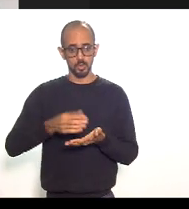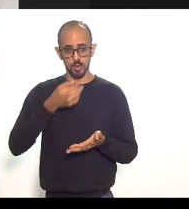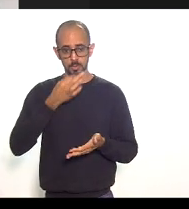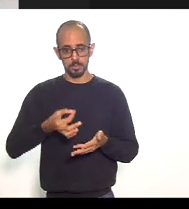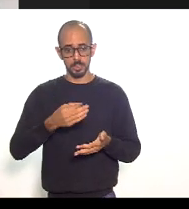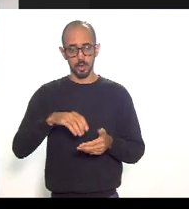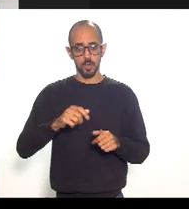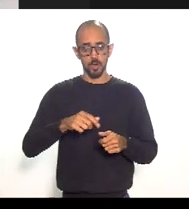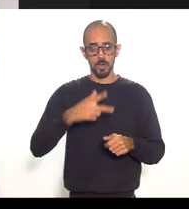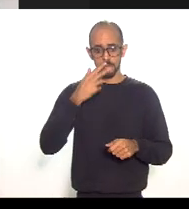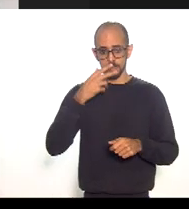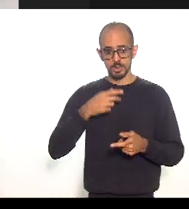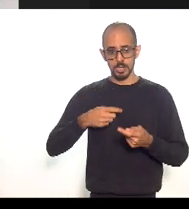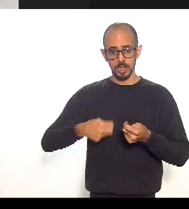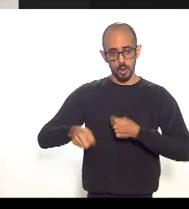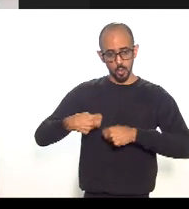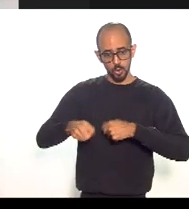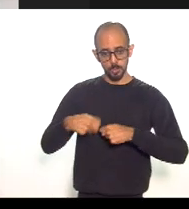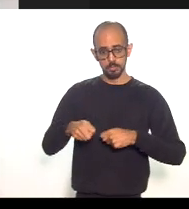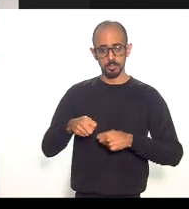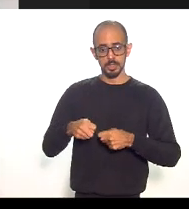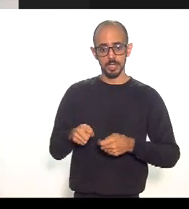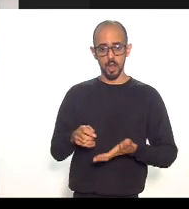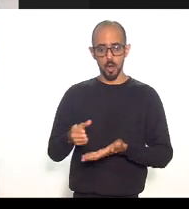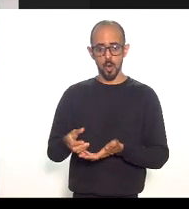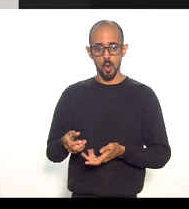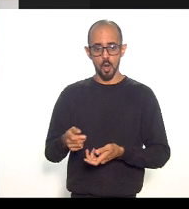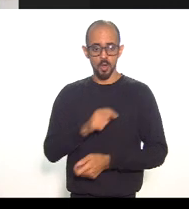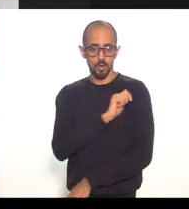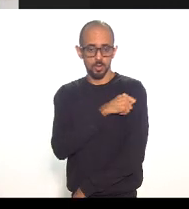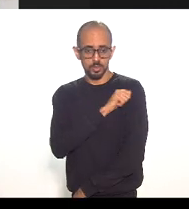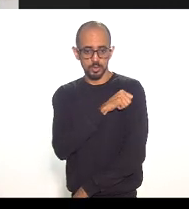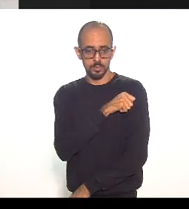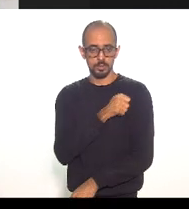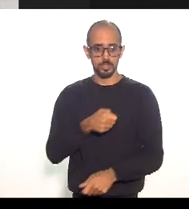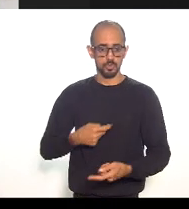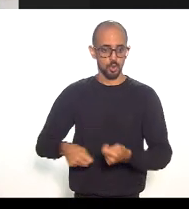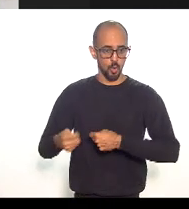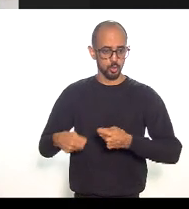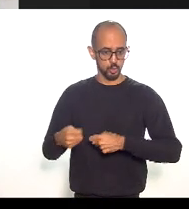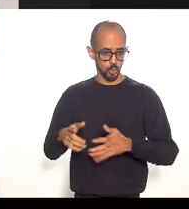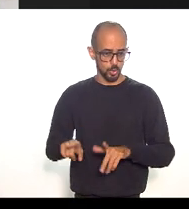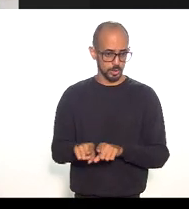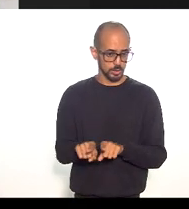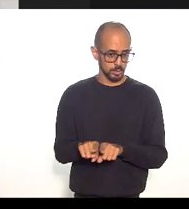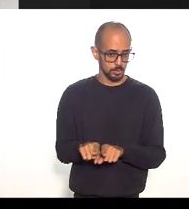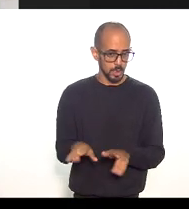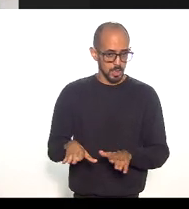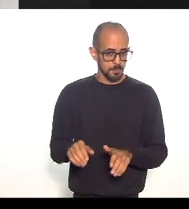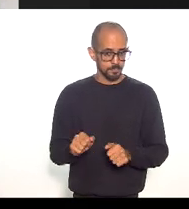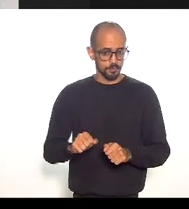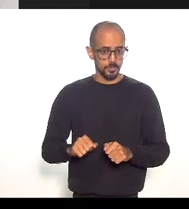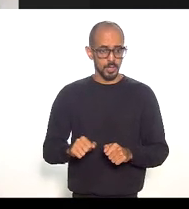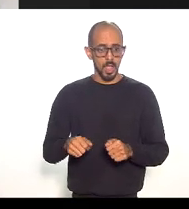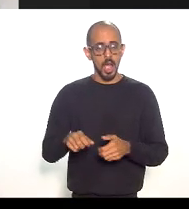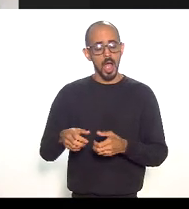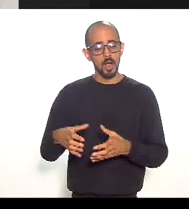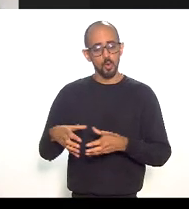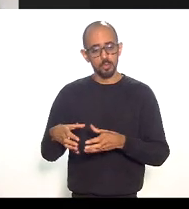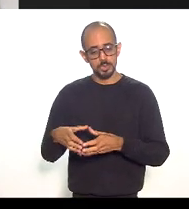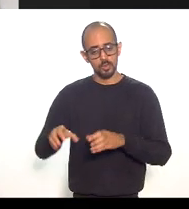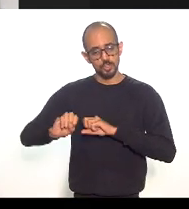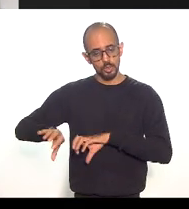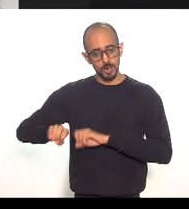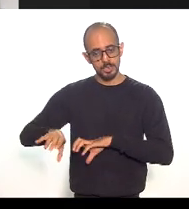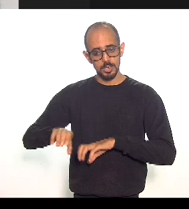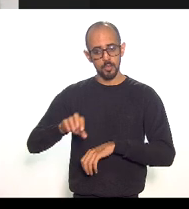Educação, Economia, Indústria e Comércio, de Orçamento, Finanças, Fiscalização Financeira e Controle. Para emitir parecer pela Comissão de Educação, deputado Flávio